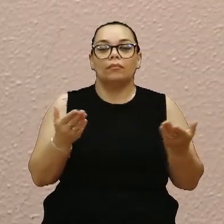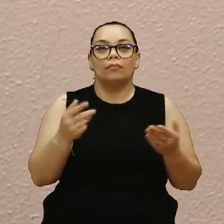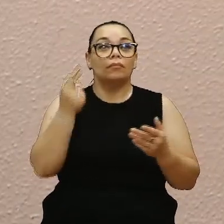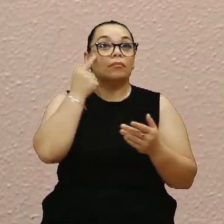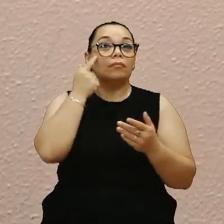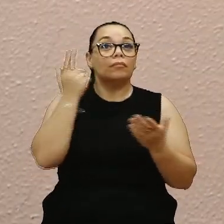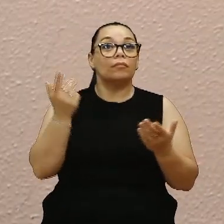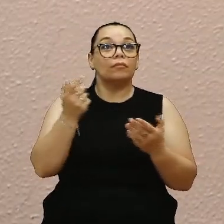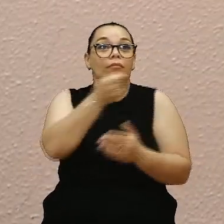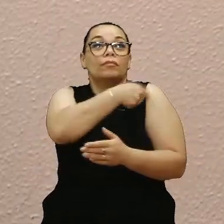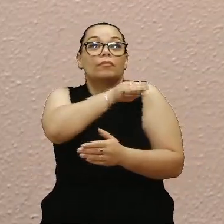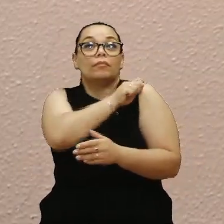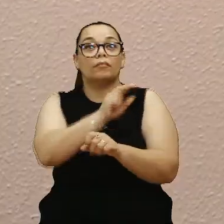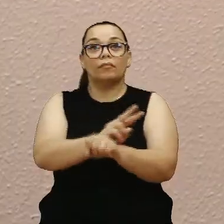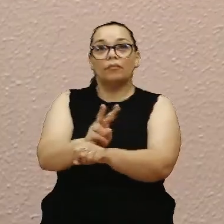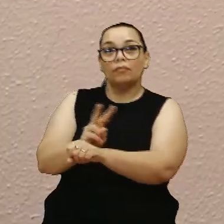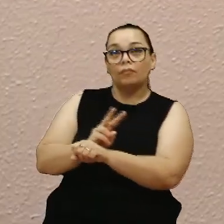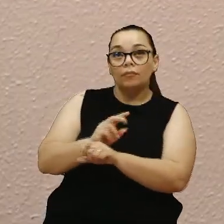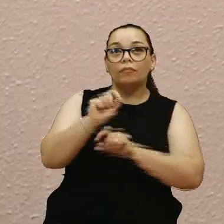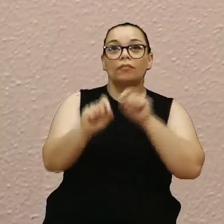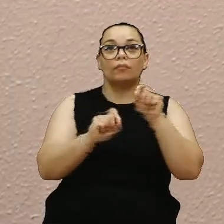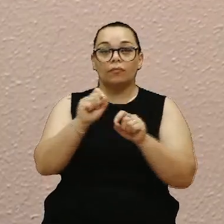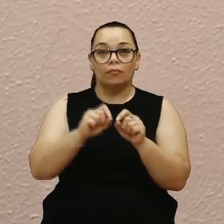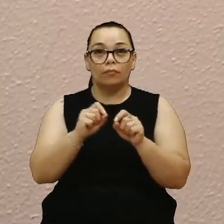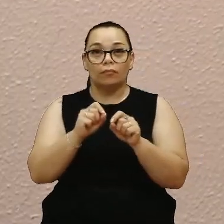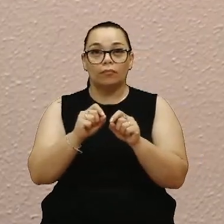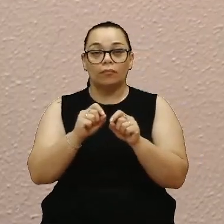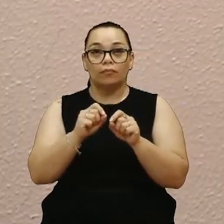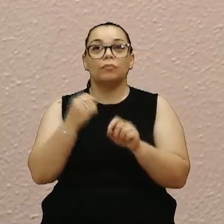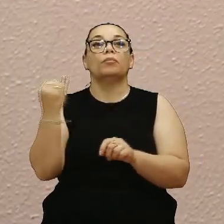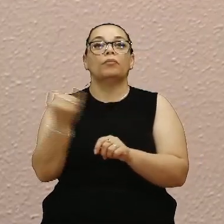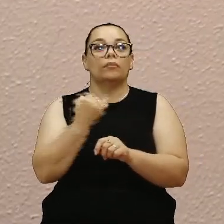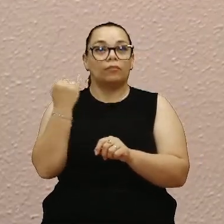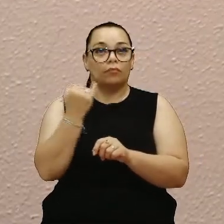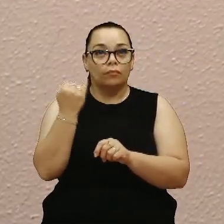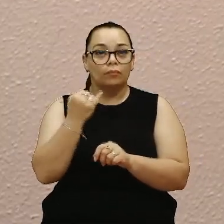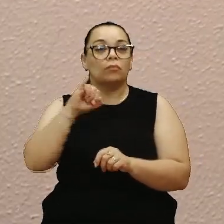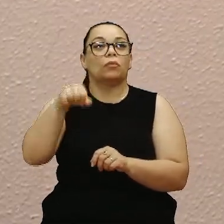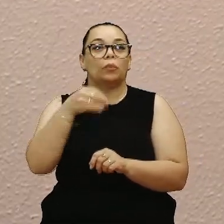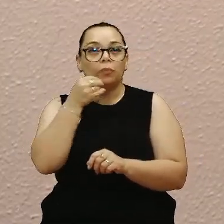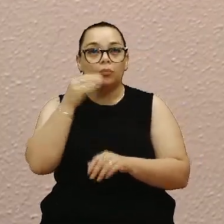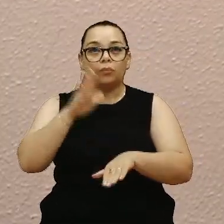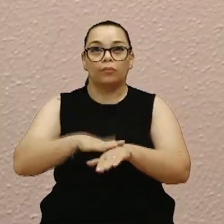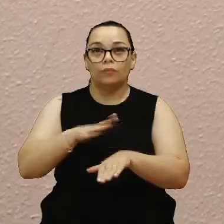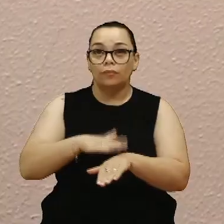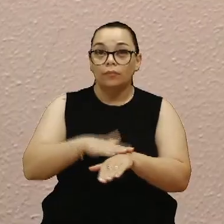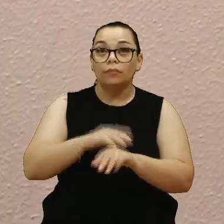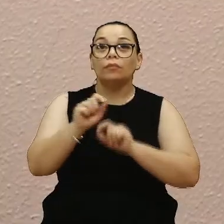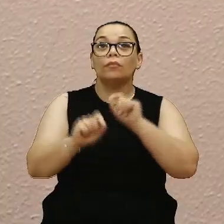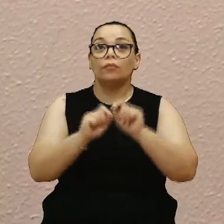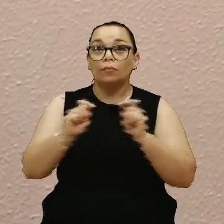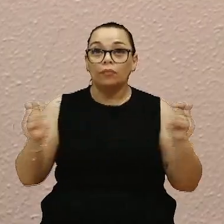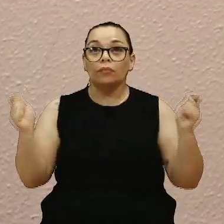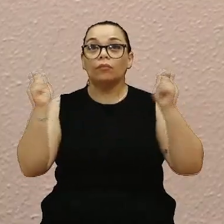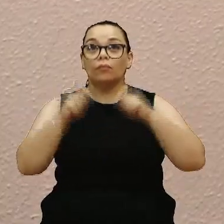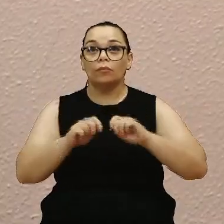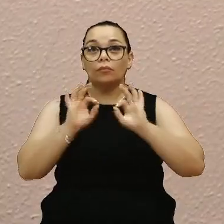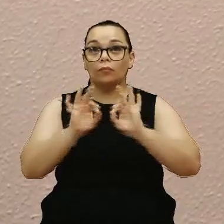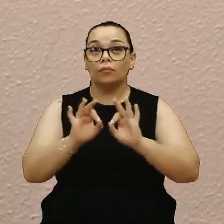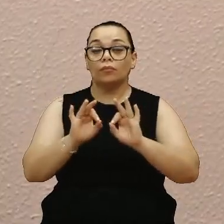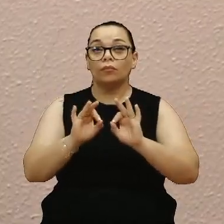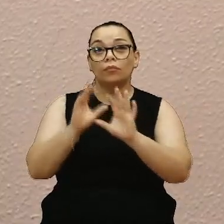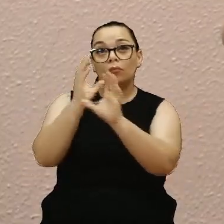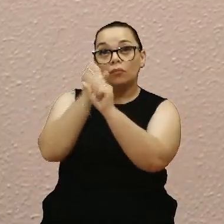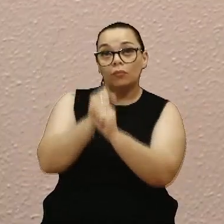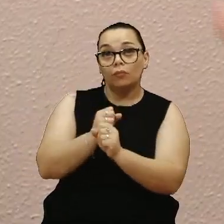uma auditoria seria extremamente importante e oportuna nesse momento para que a gente pudesse, de fato, prestar